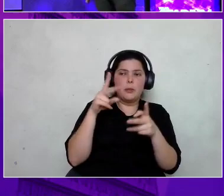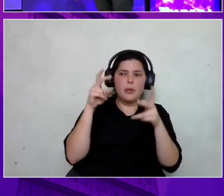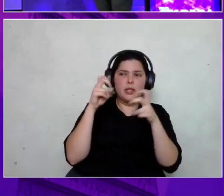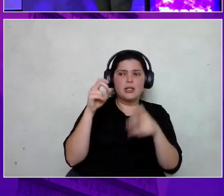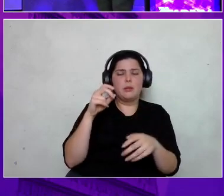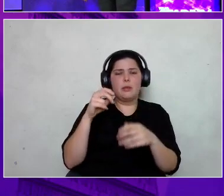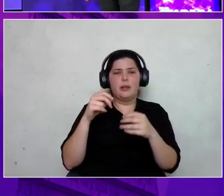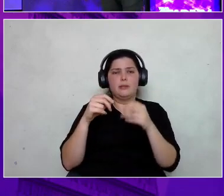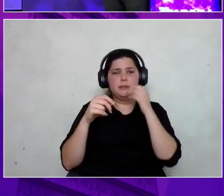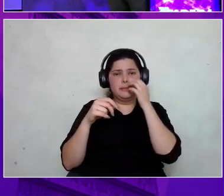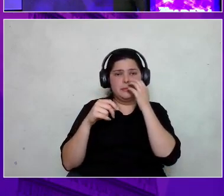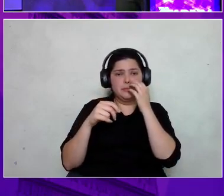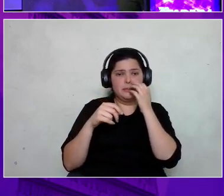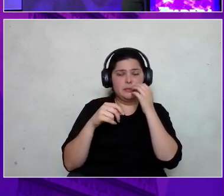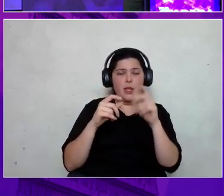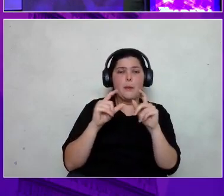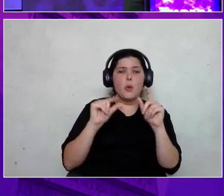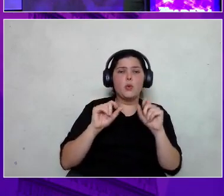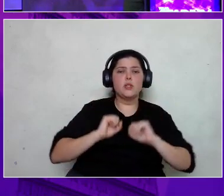físico.